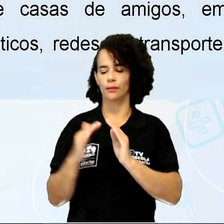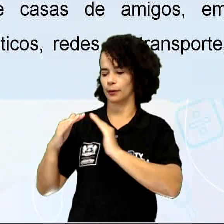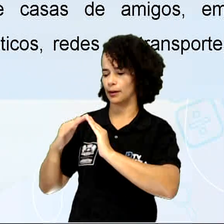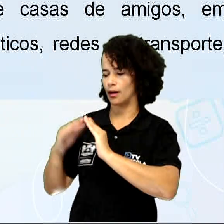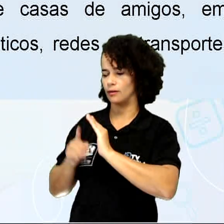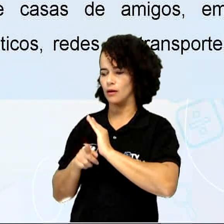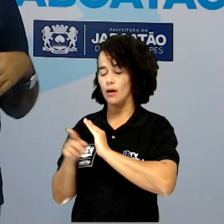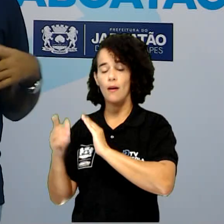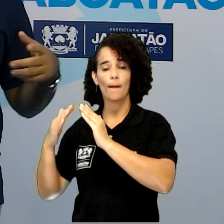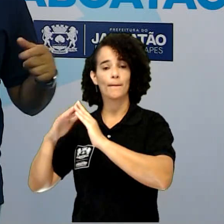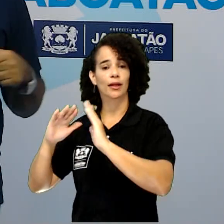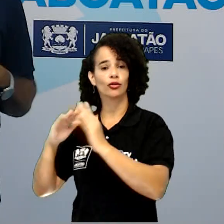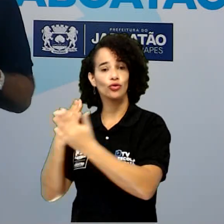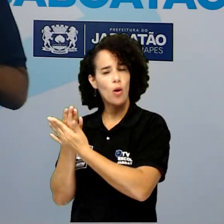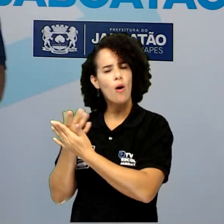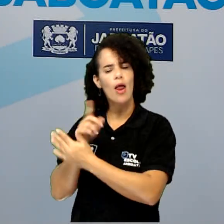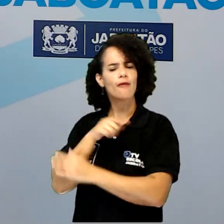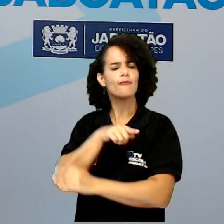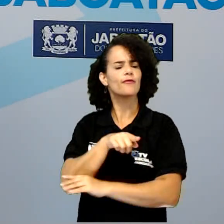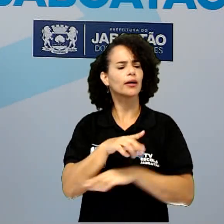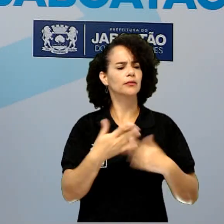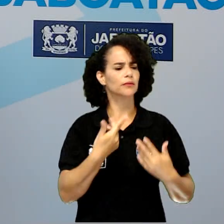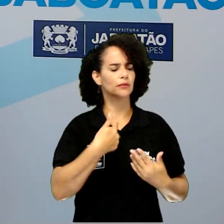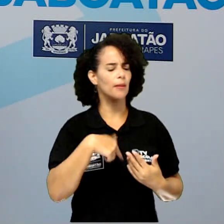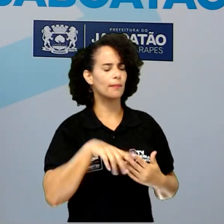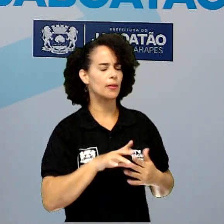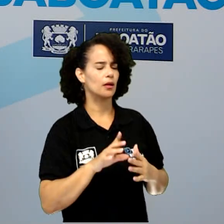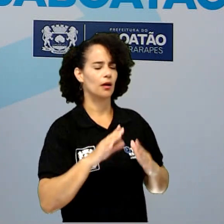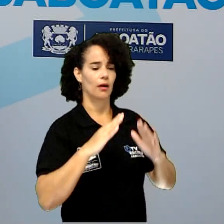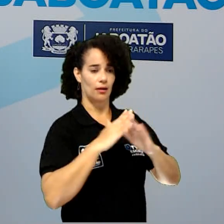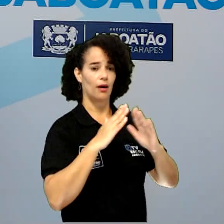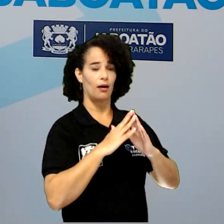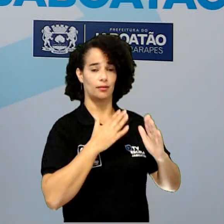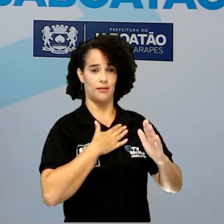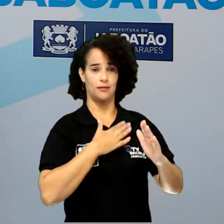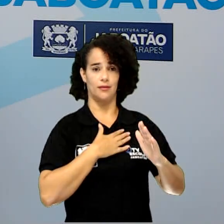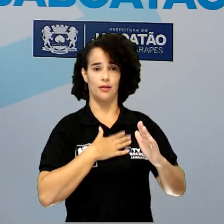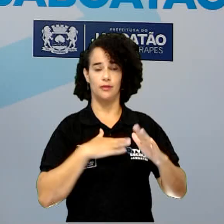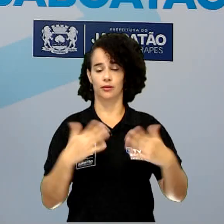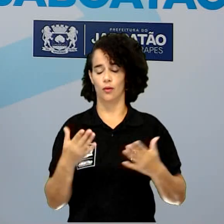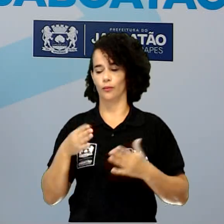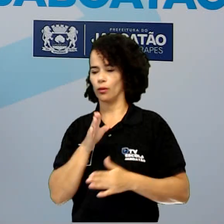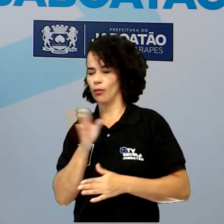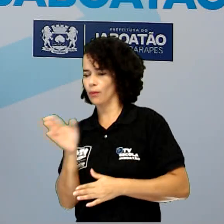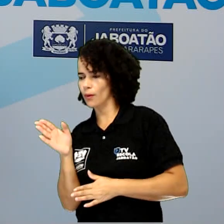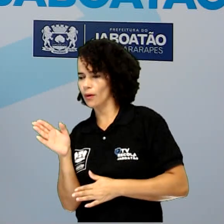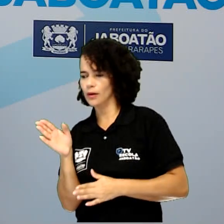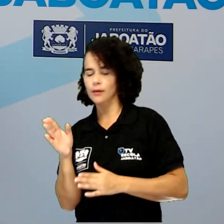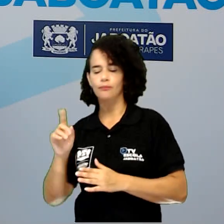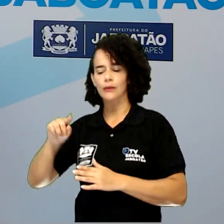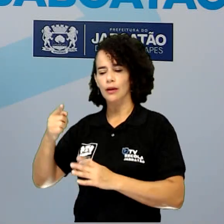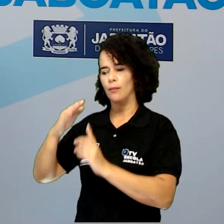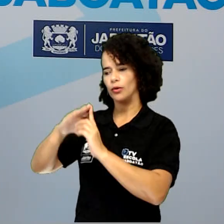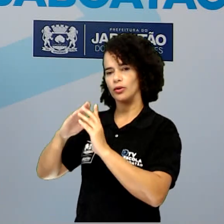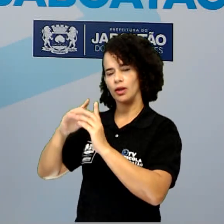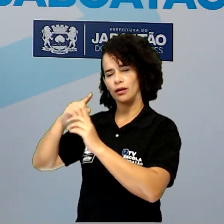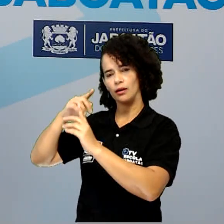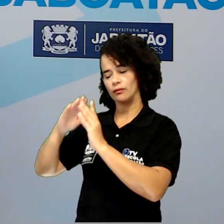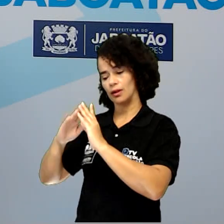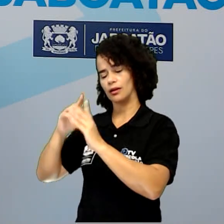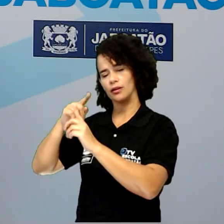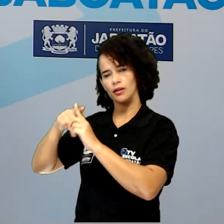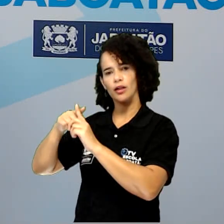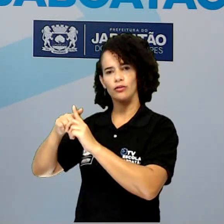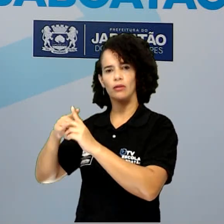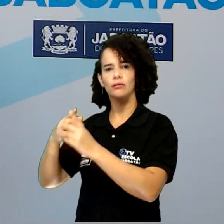para a igreja. Ó, vai lá na minha casa, vou fazer um desenho aqui para tu. A minha casa é assim, ó, tu dobra a rua aqui, depois da igreja tu pega a direita, vai ter um barzinho, do